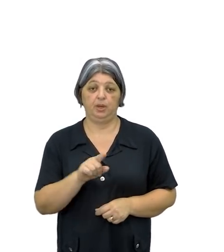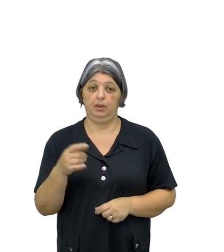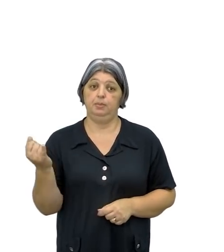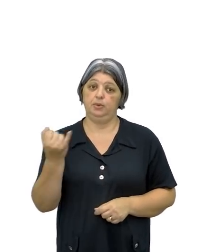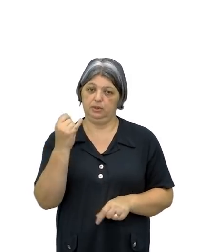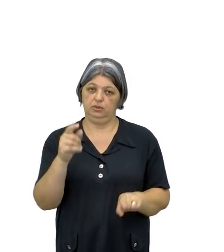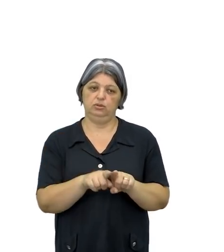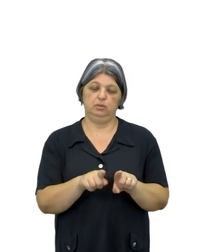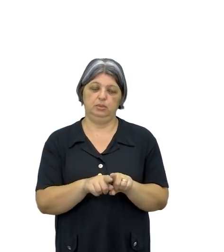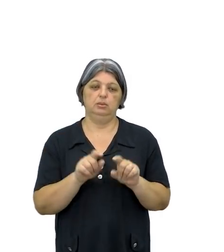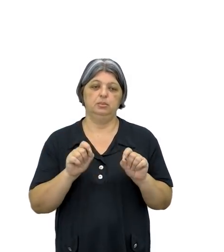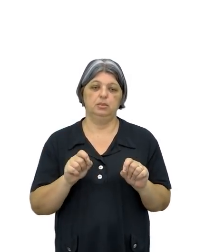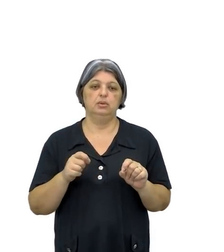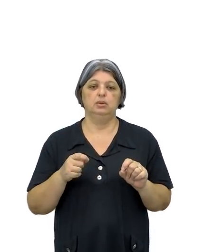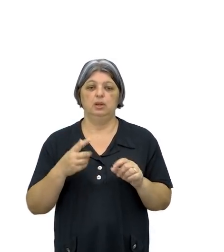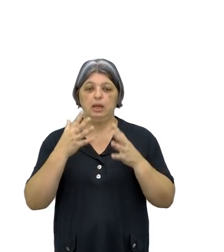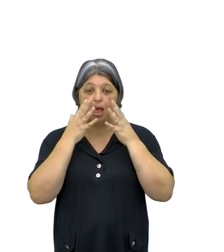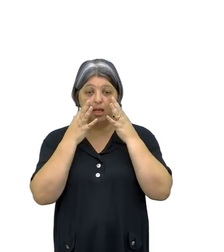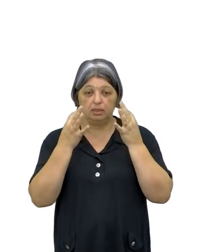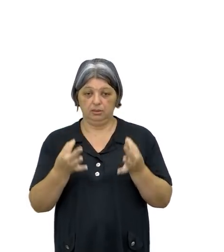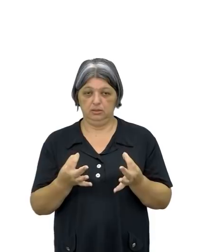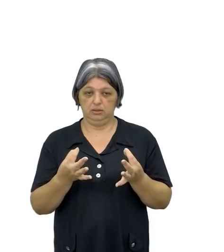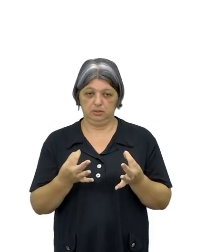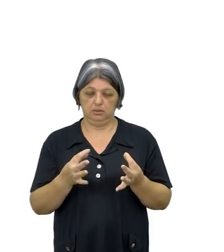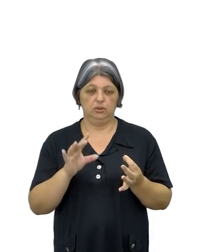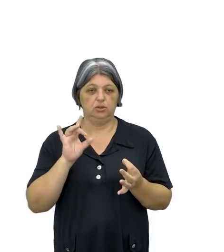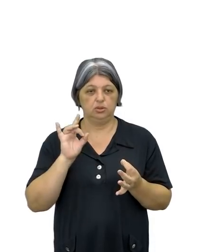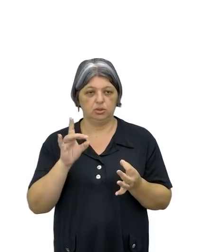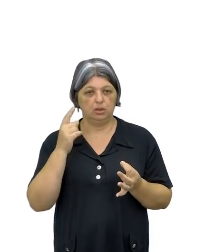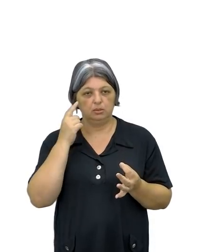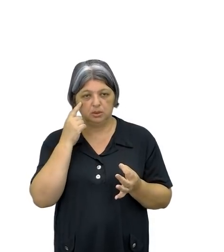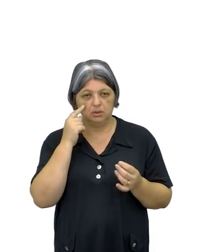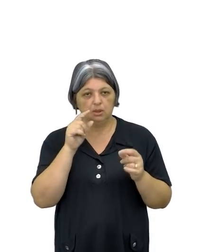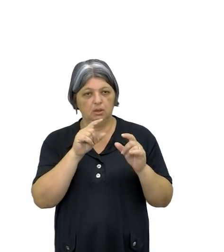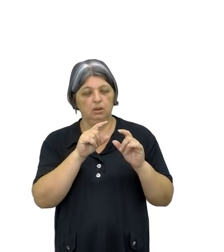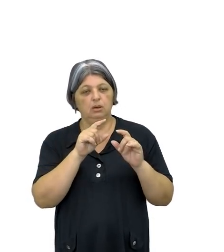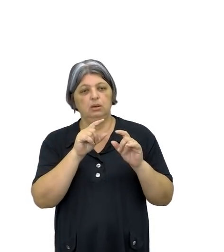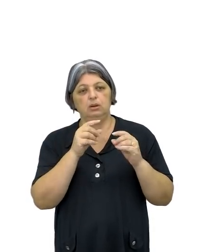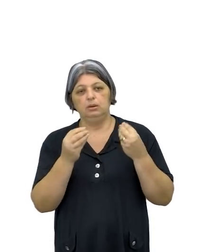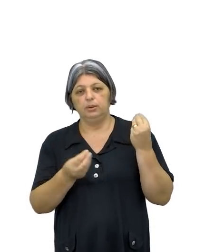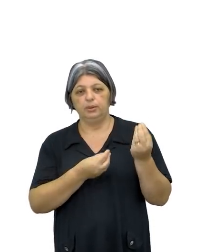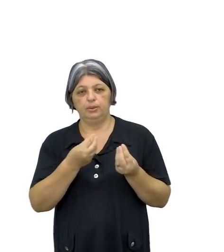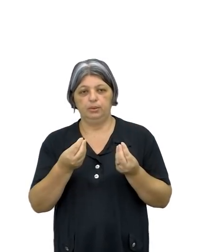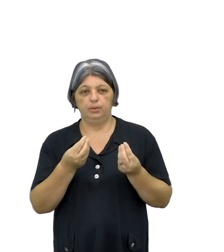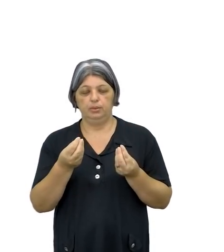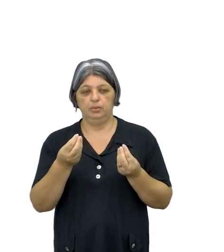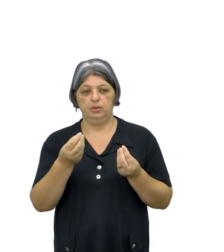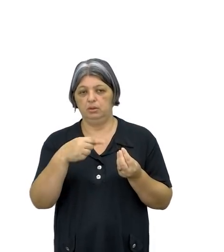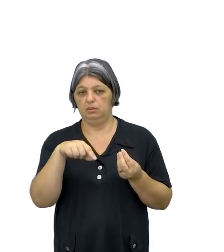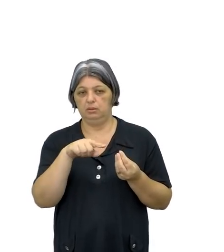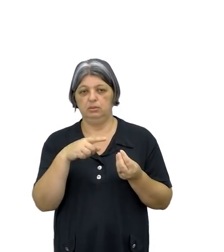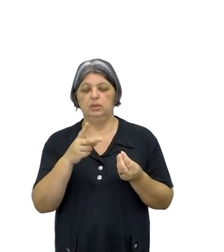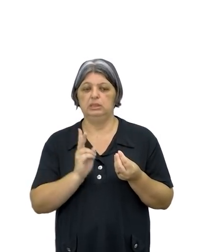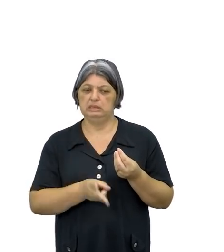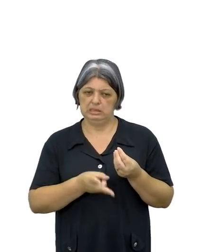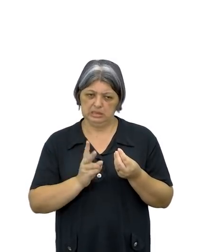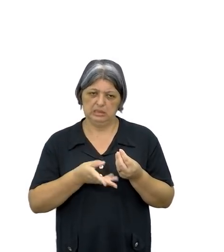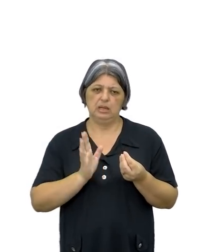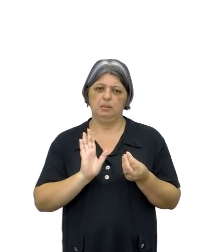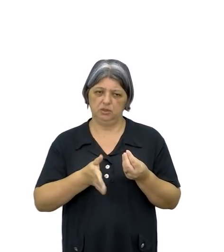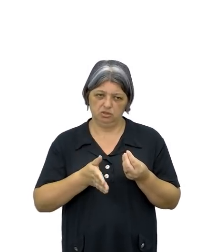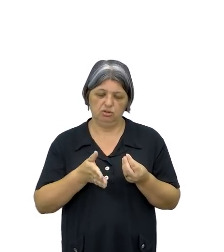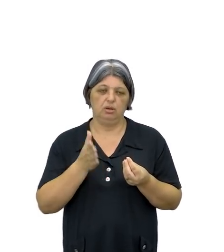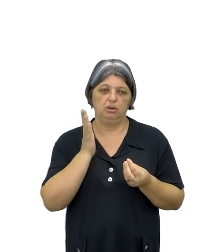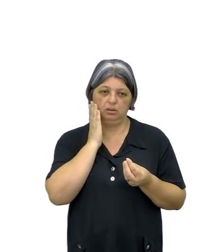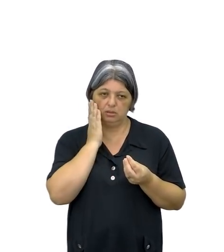gente traz alguns cuidados, né? A gente só trouxe à tona, nós sabemos que vocês sempre, ao agruparem,